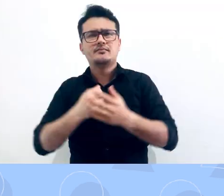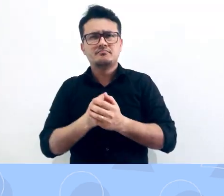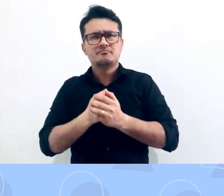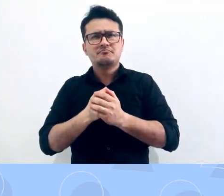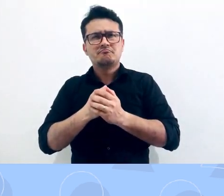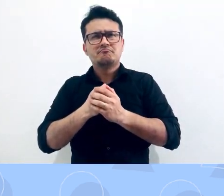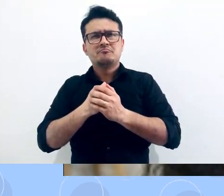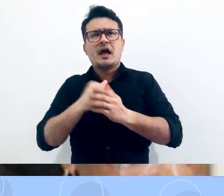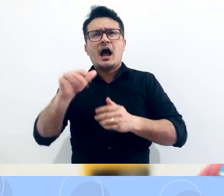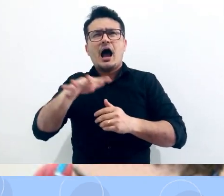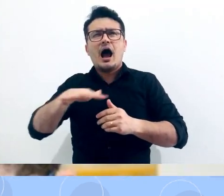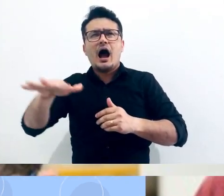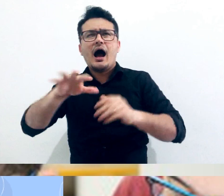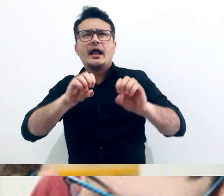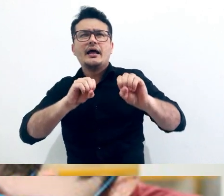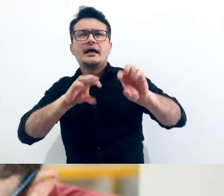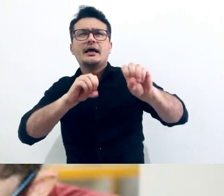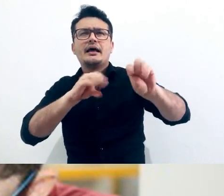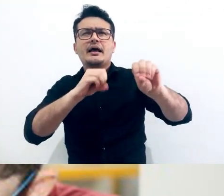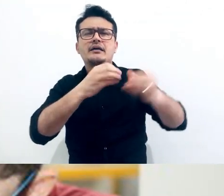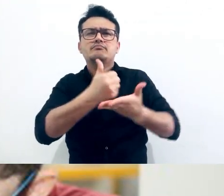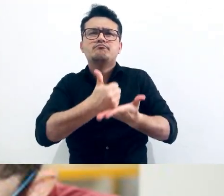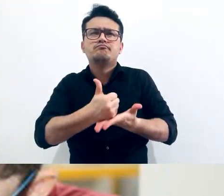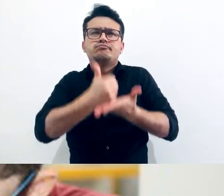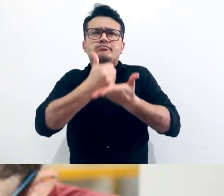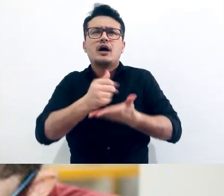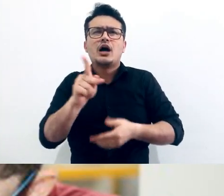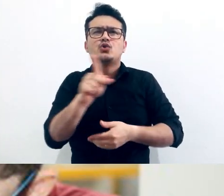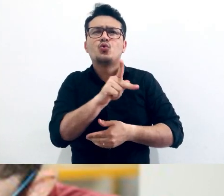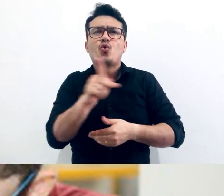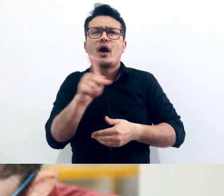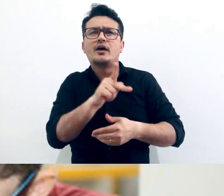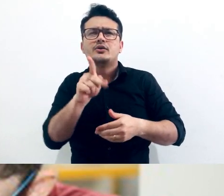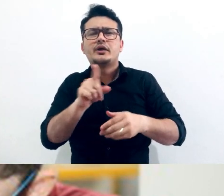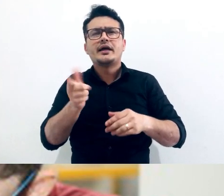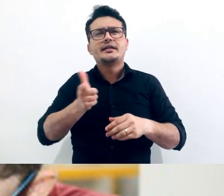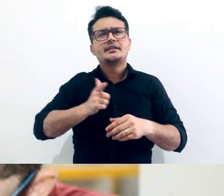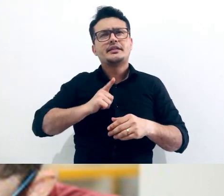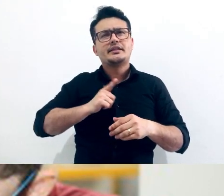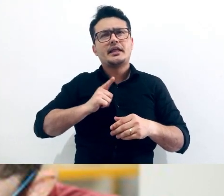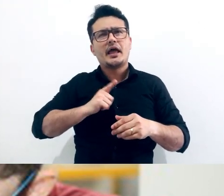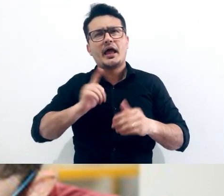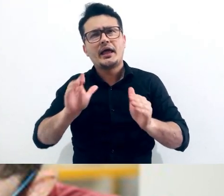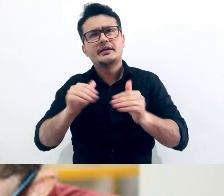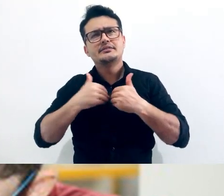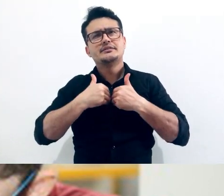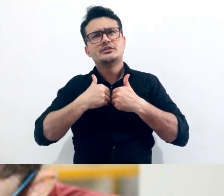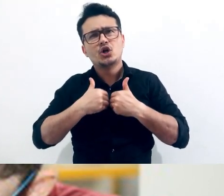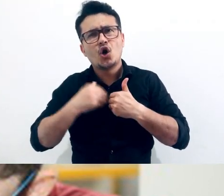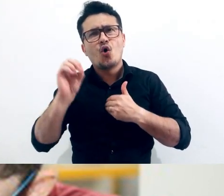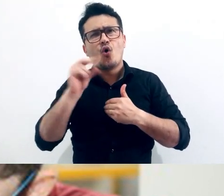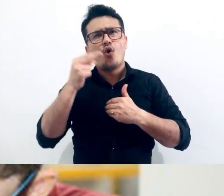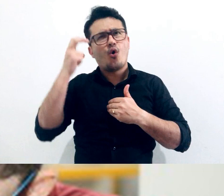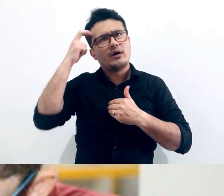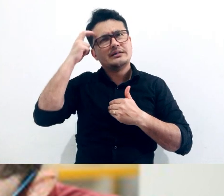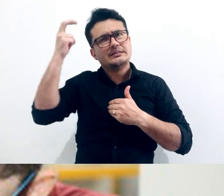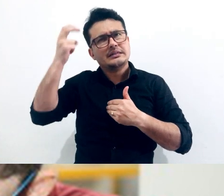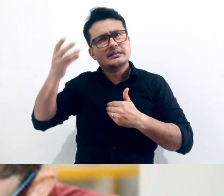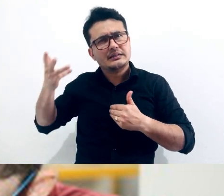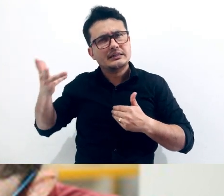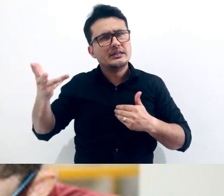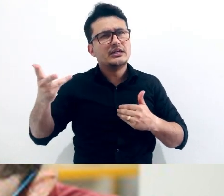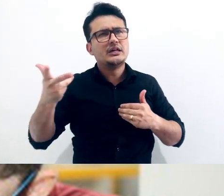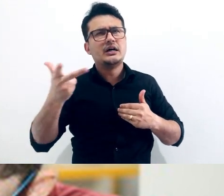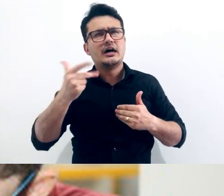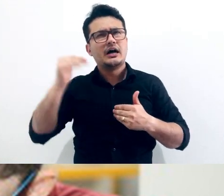59, que diz: os sistemas de ensino assegurarão aos educandos com deficiência, transtornos globais